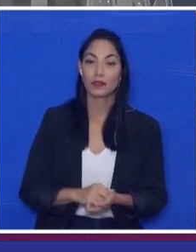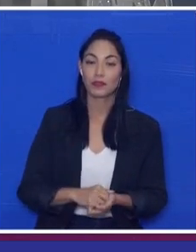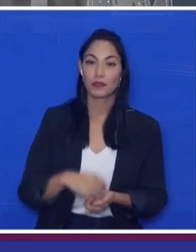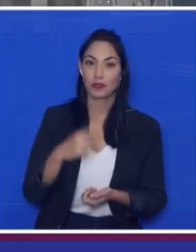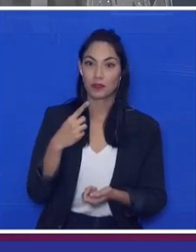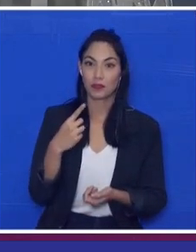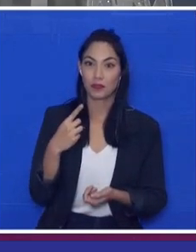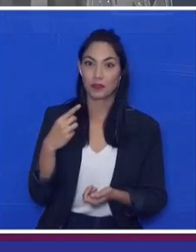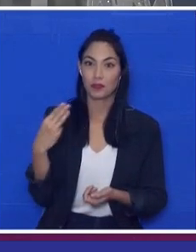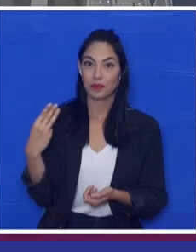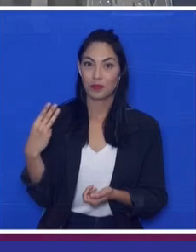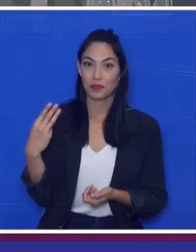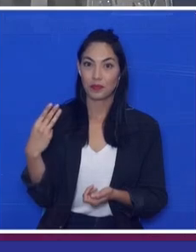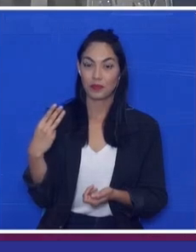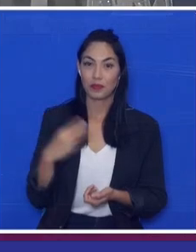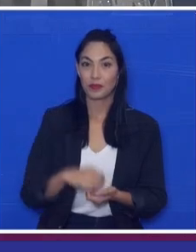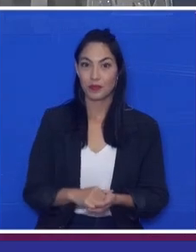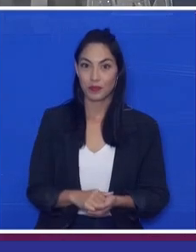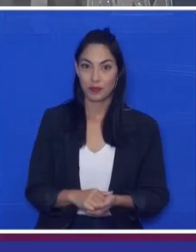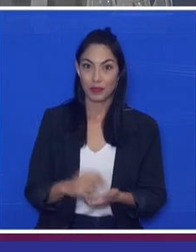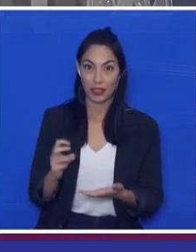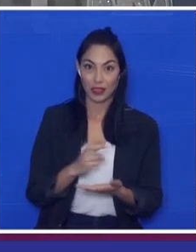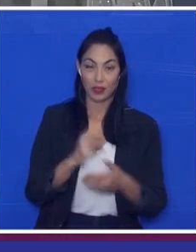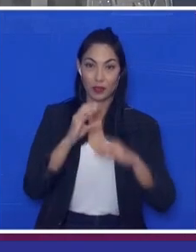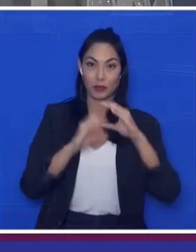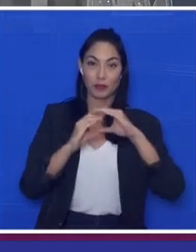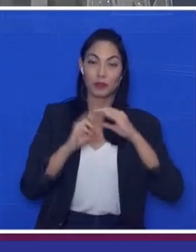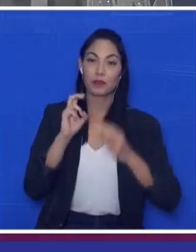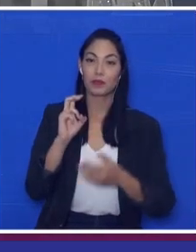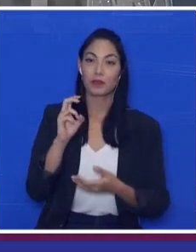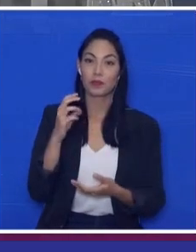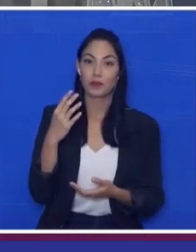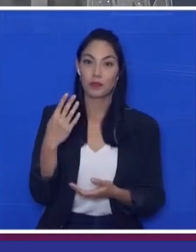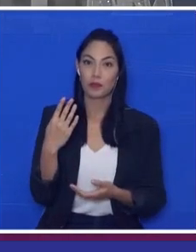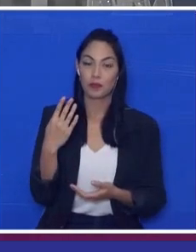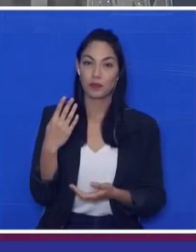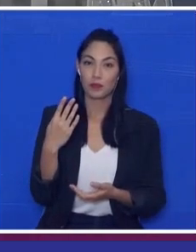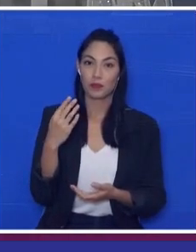número 13. Bola 13, quina, concurso